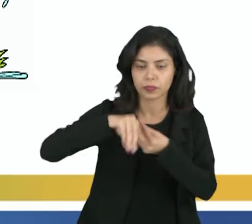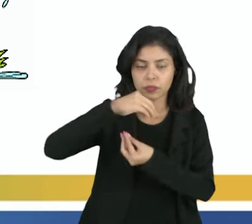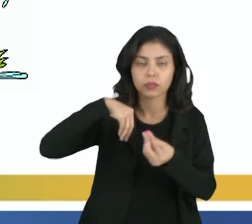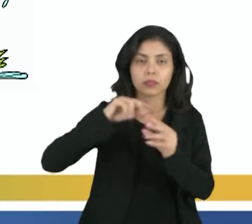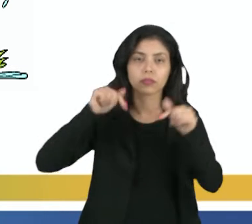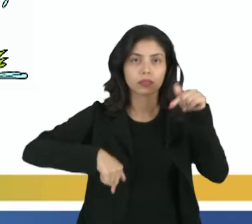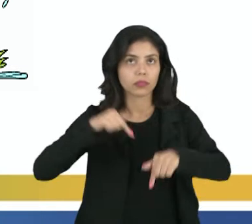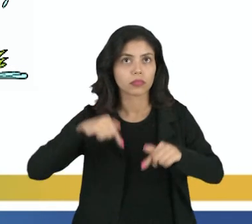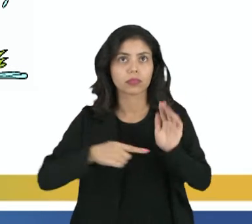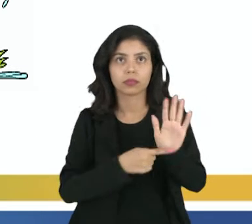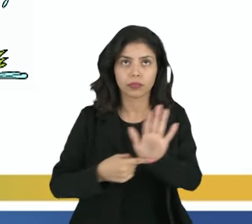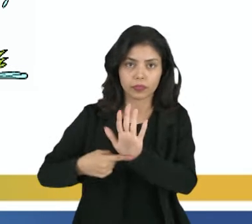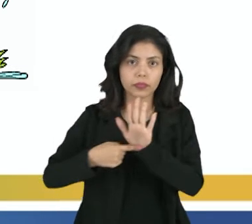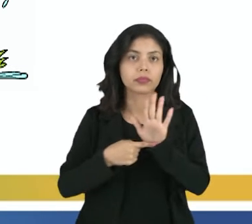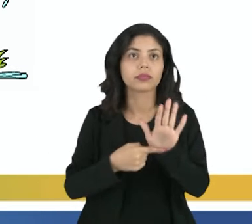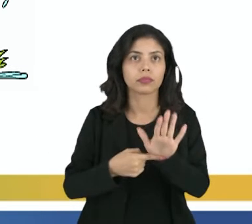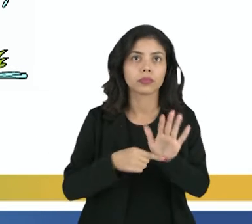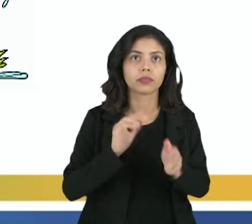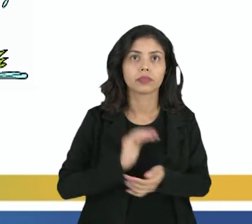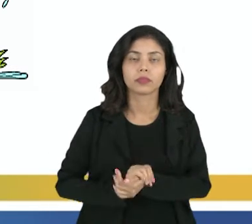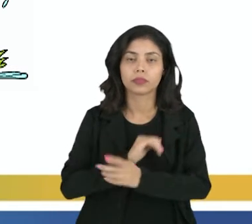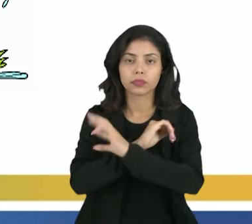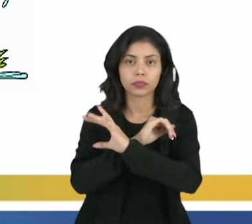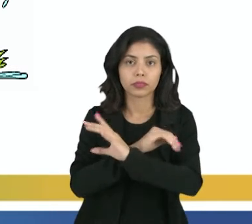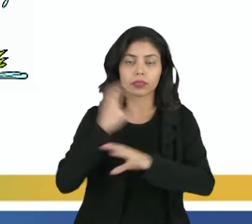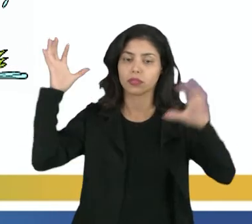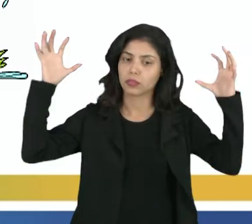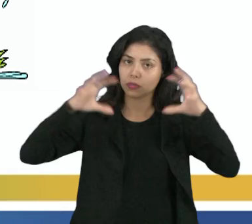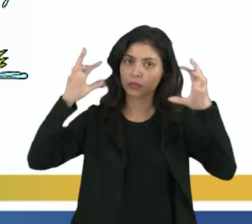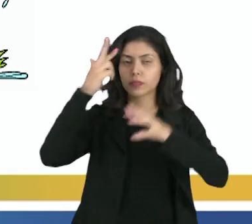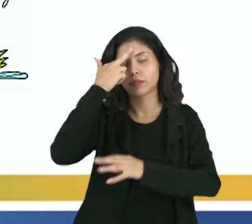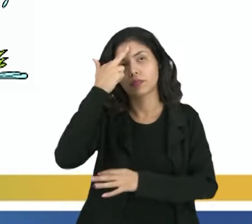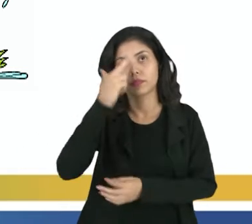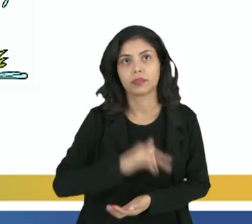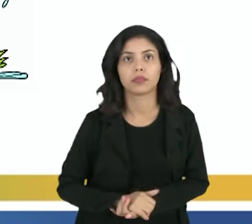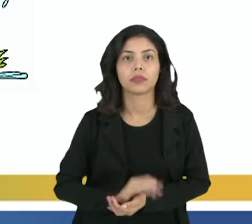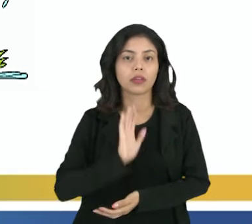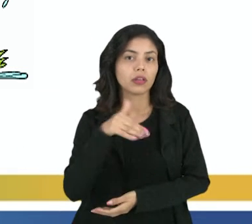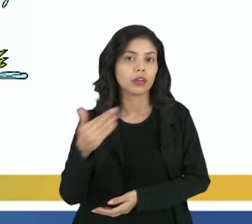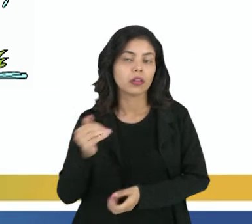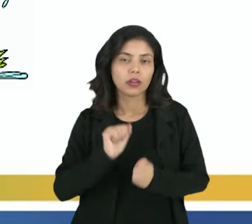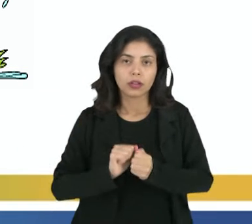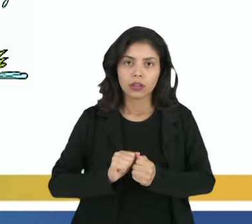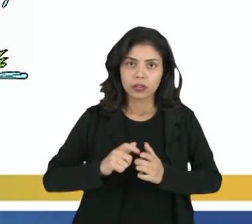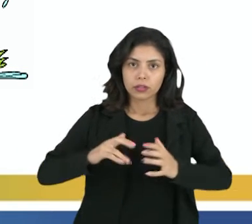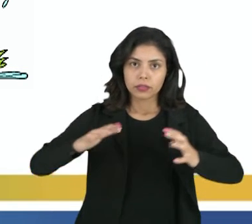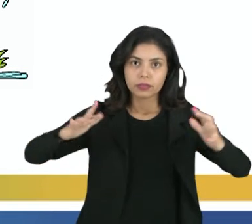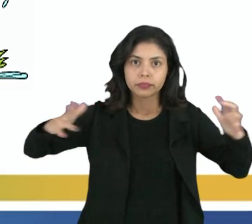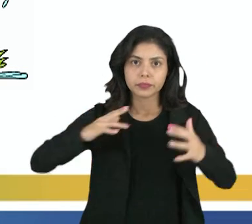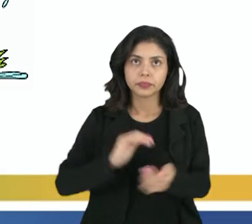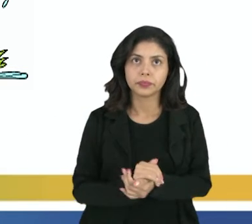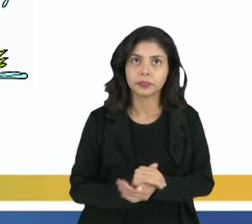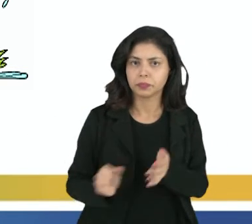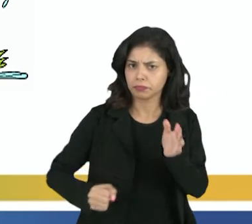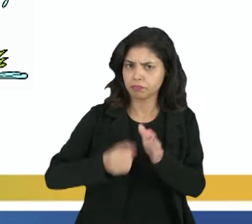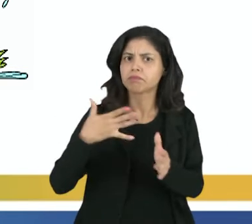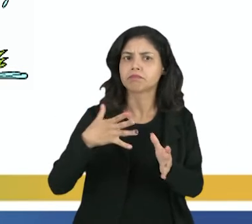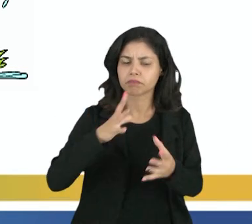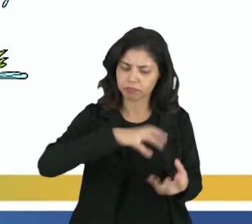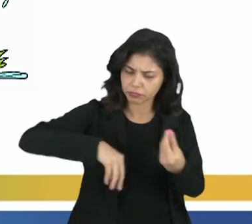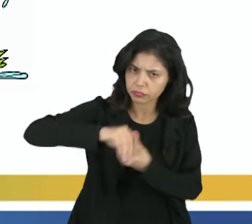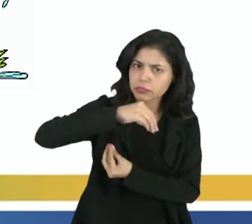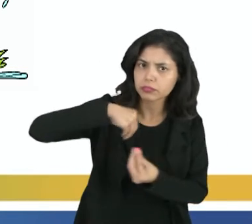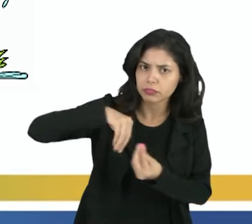tem a reação química que representa a acidez da chuva normal E aí quando aumenta a concentração desses